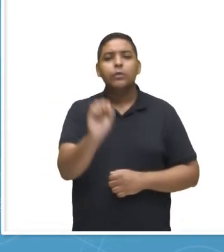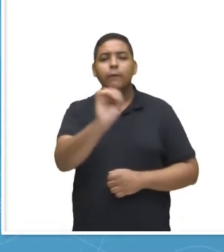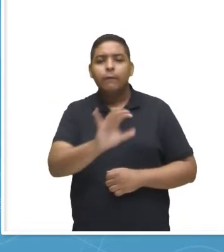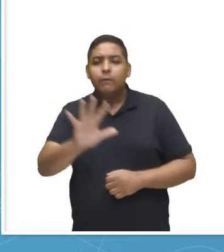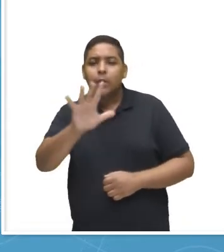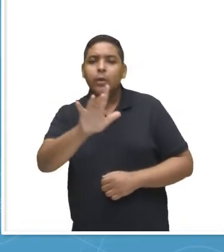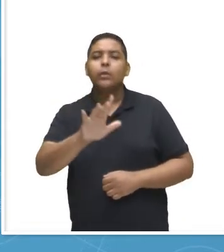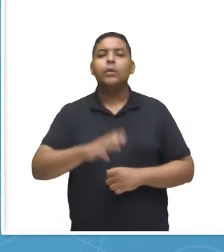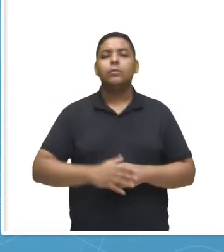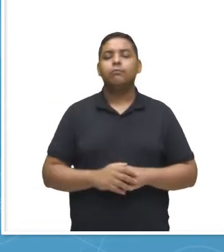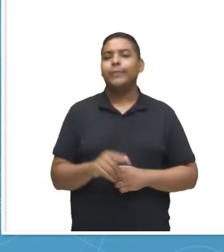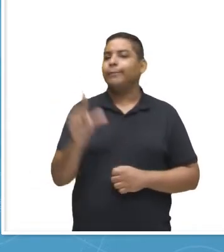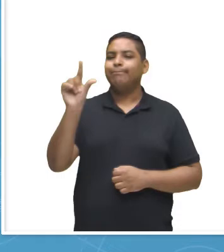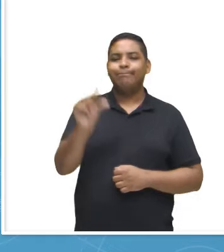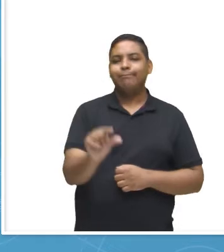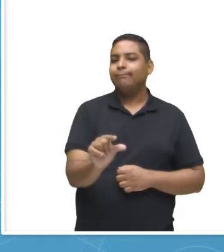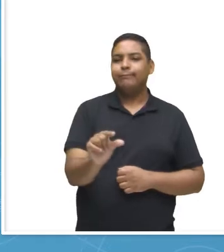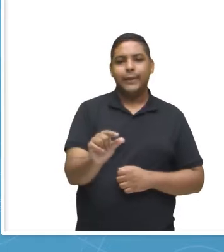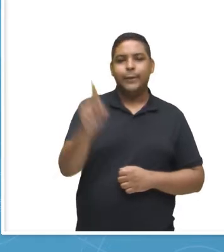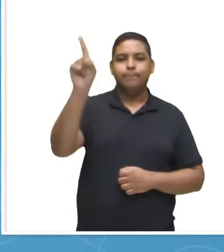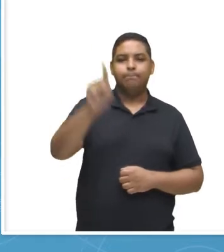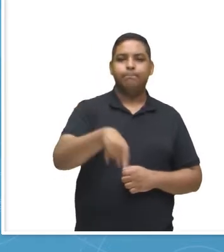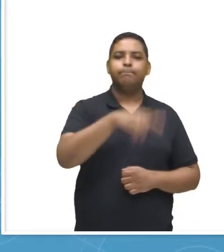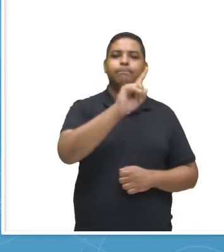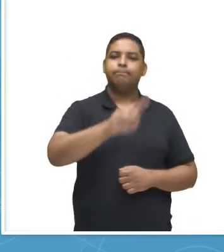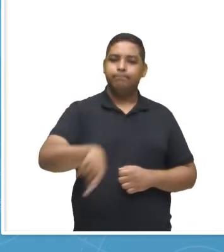Também não tem nada a ver isso daqui, né?